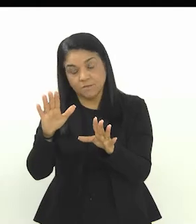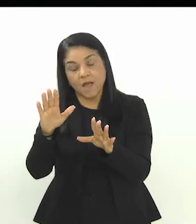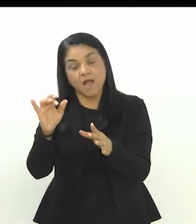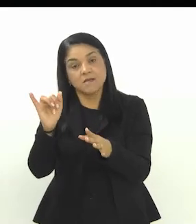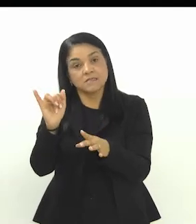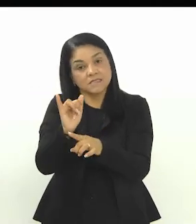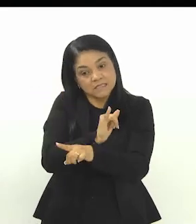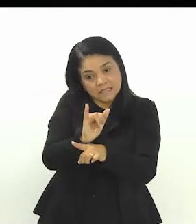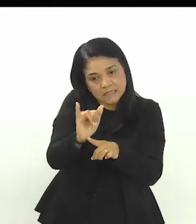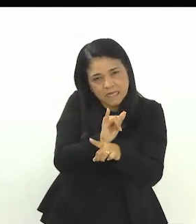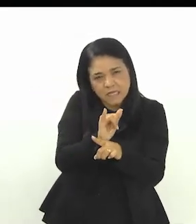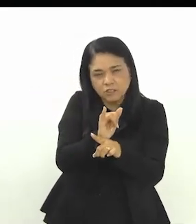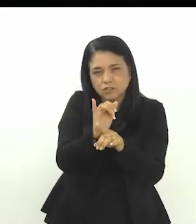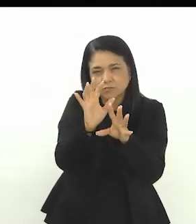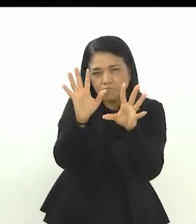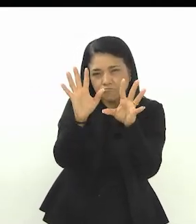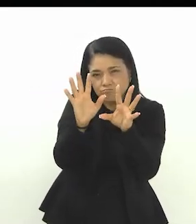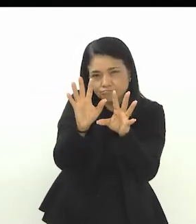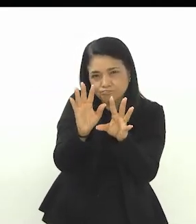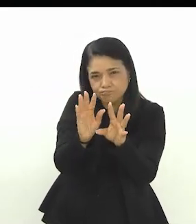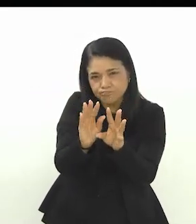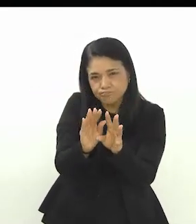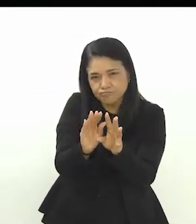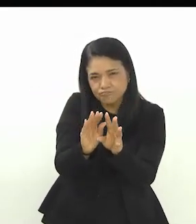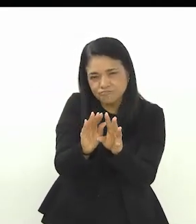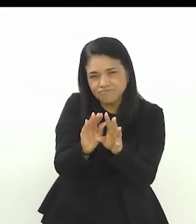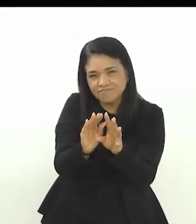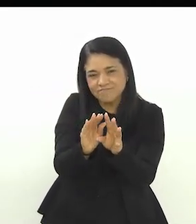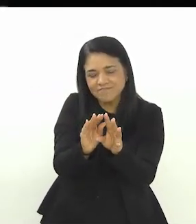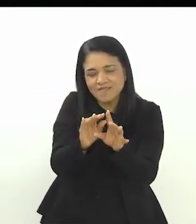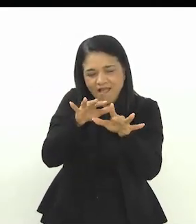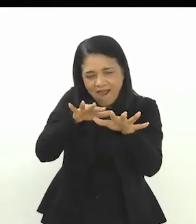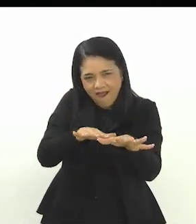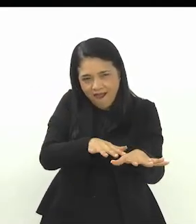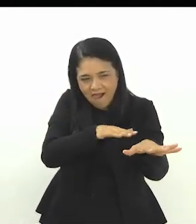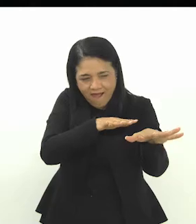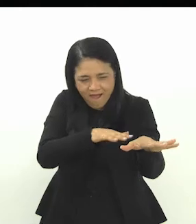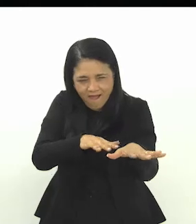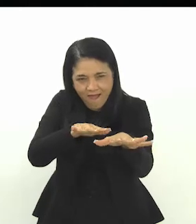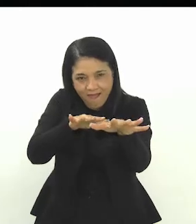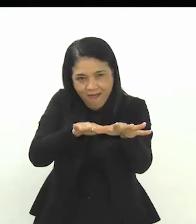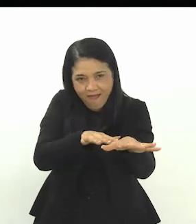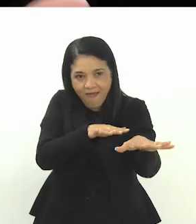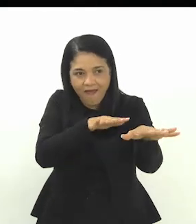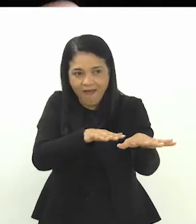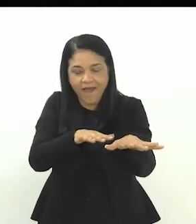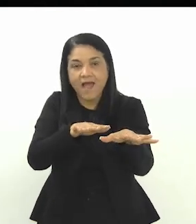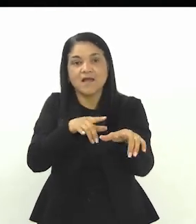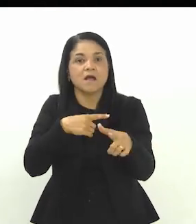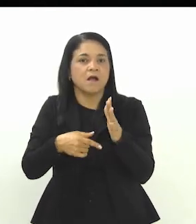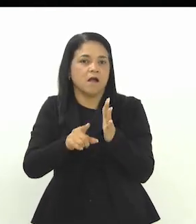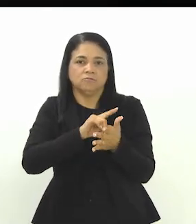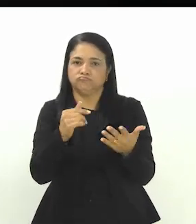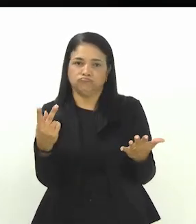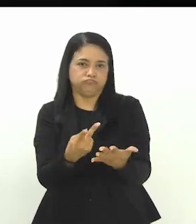só o recurso de você poder diminuir o brilho, esquentar um pouco a Sapucaí, que era algo que a